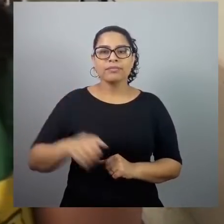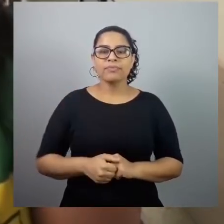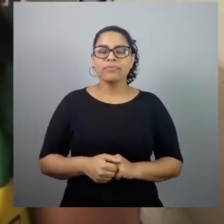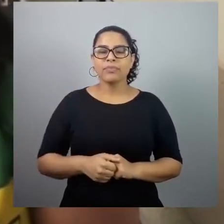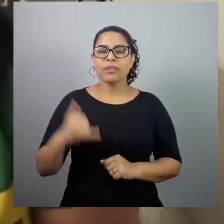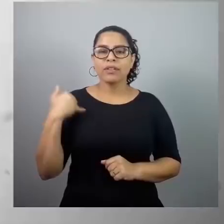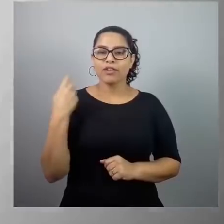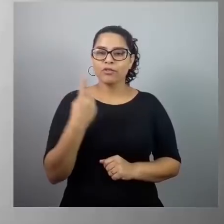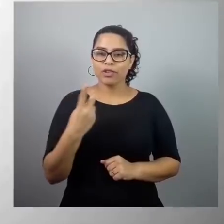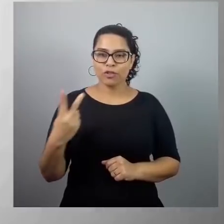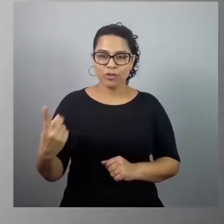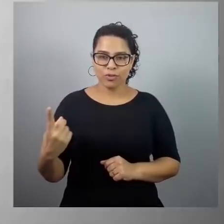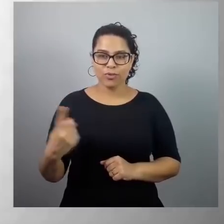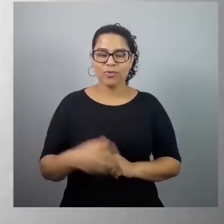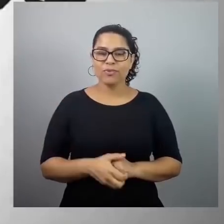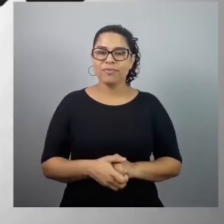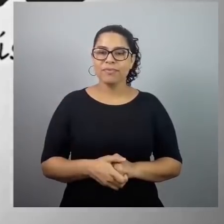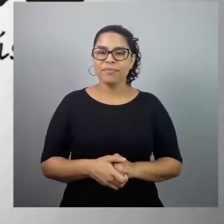narradora de futebol.